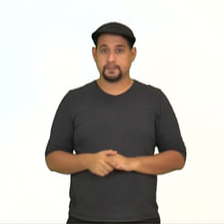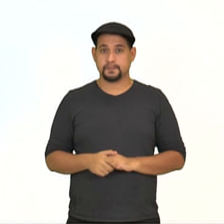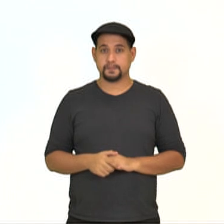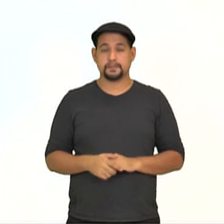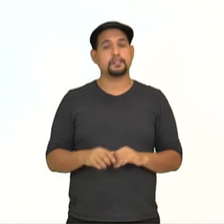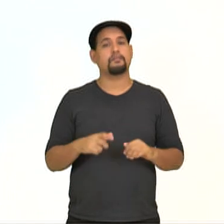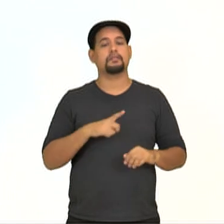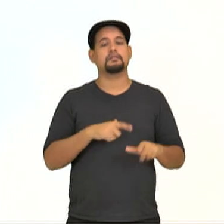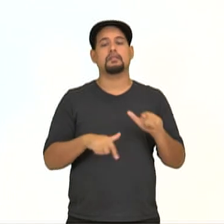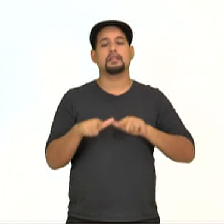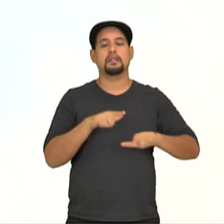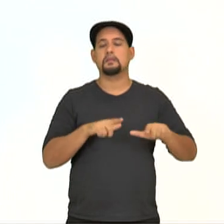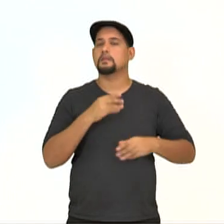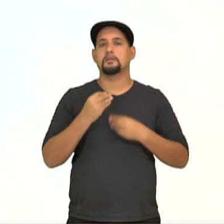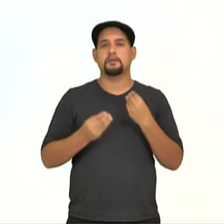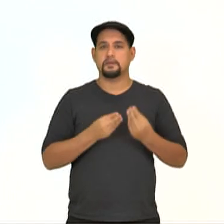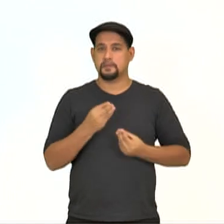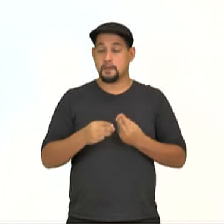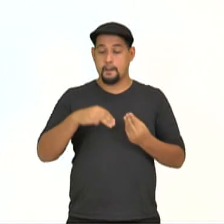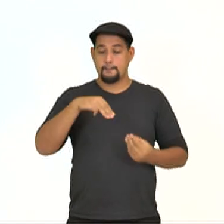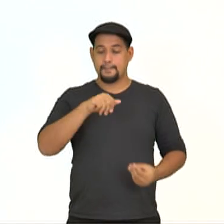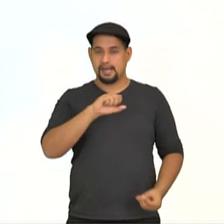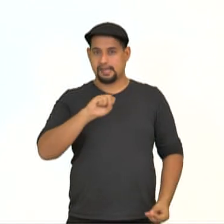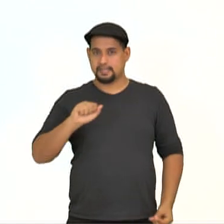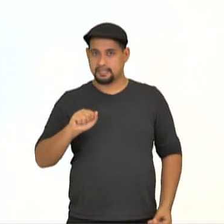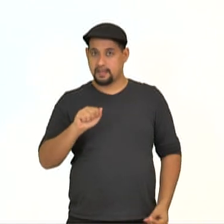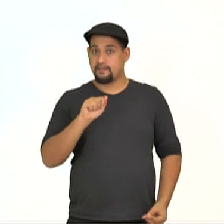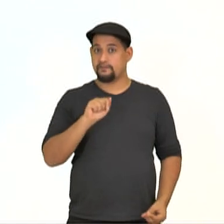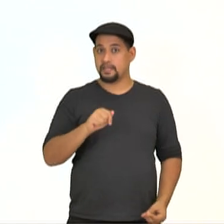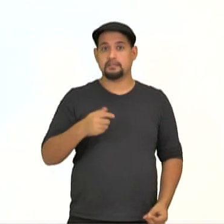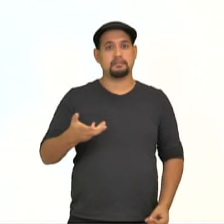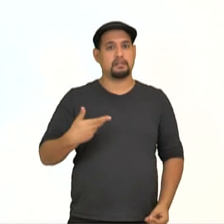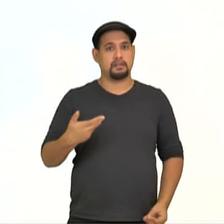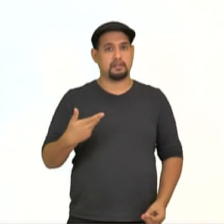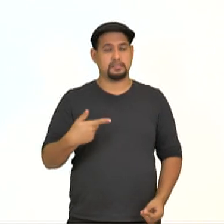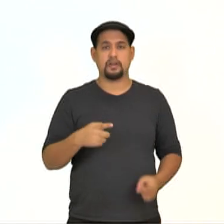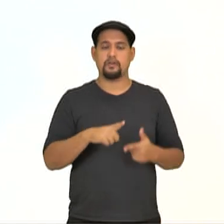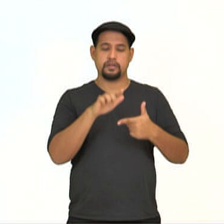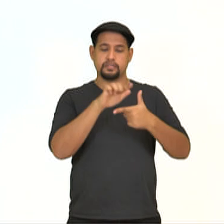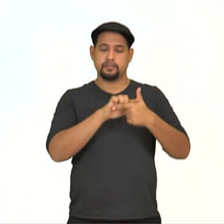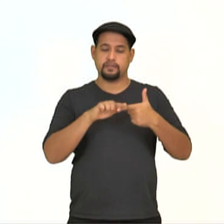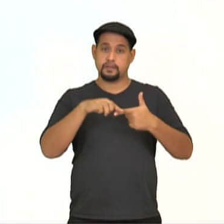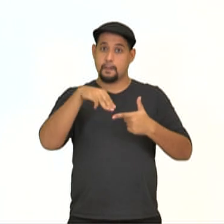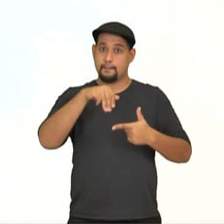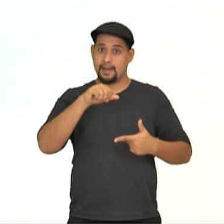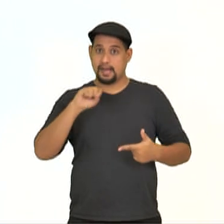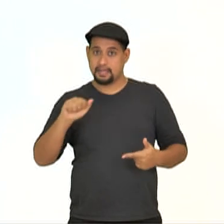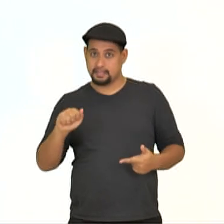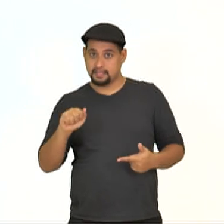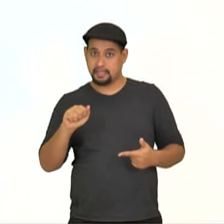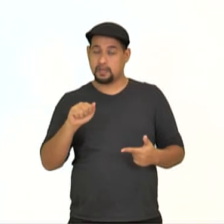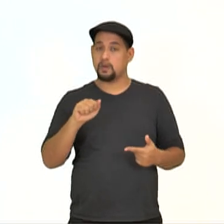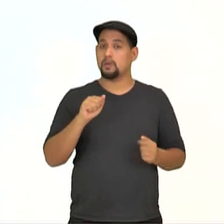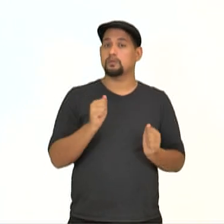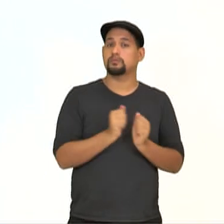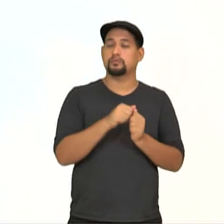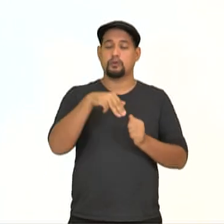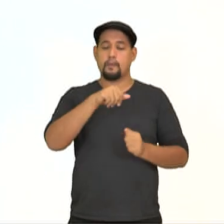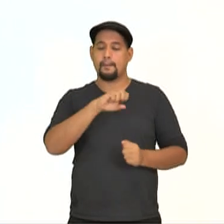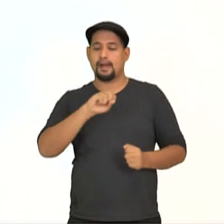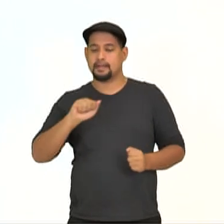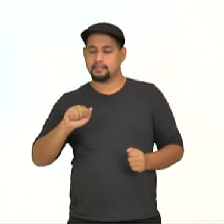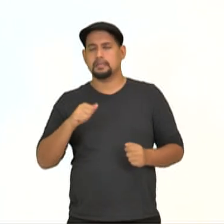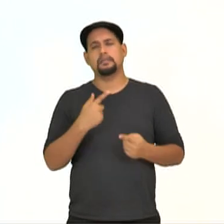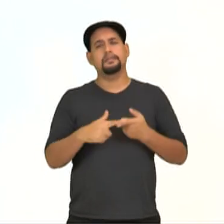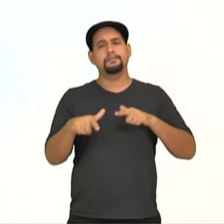que o trabalho é massa vezes aceleração, vezes deslocamento, divido massa com massa aqui, se eu igualar a energia cinética final, porque